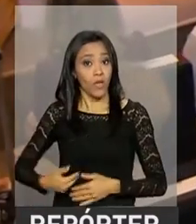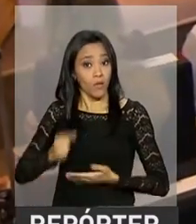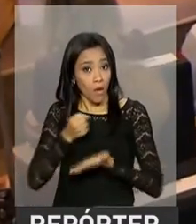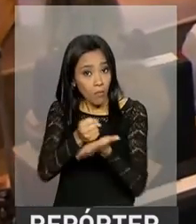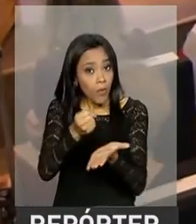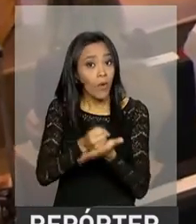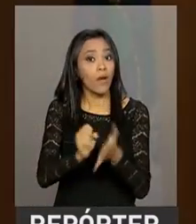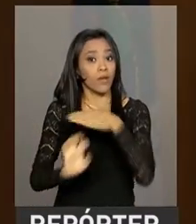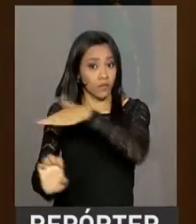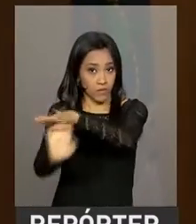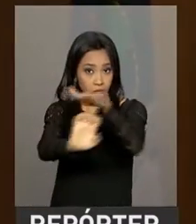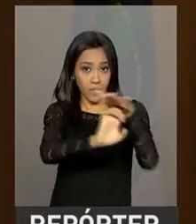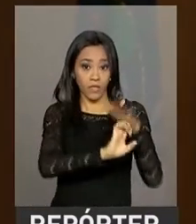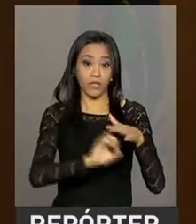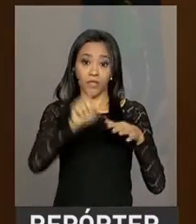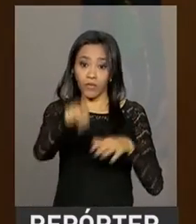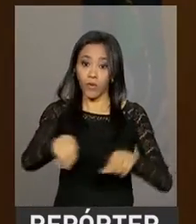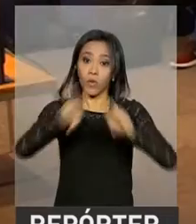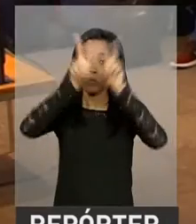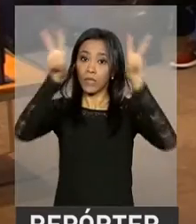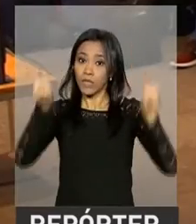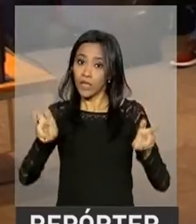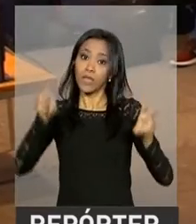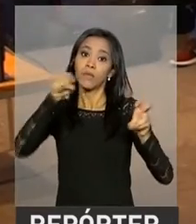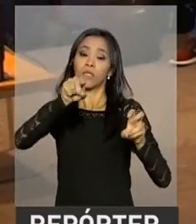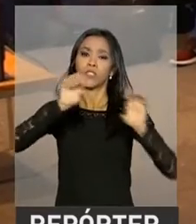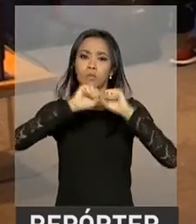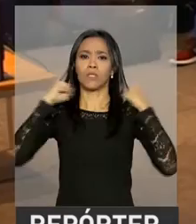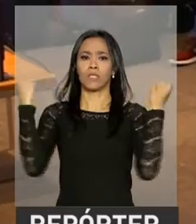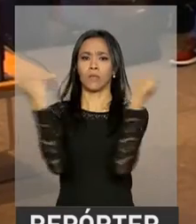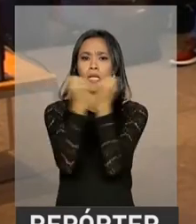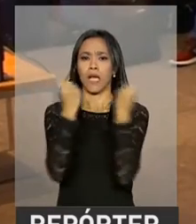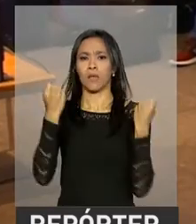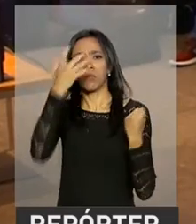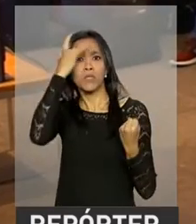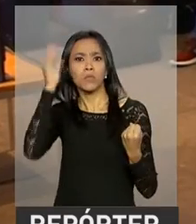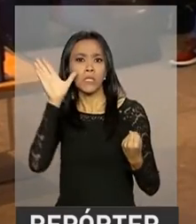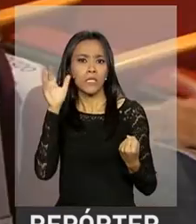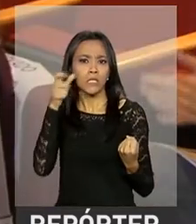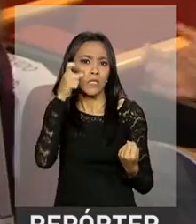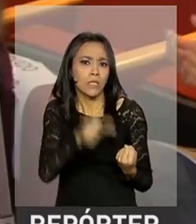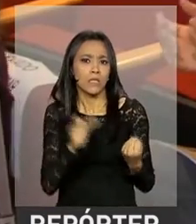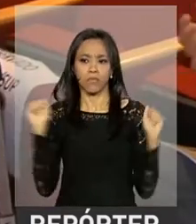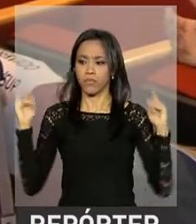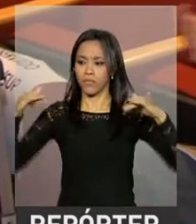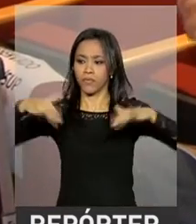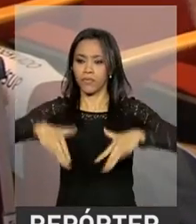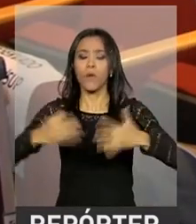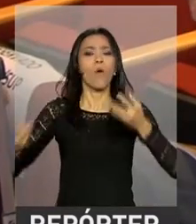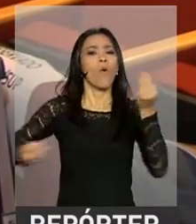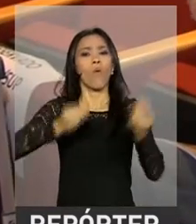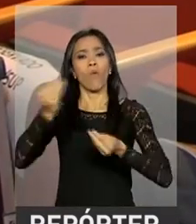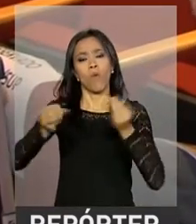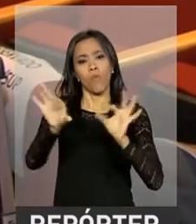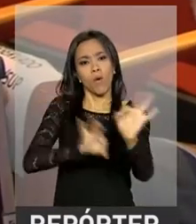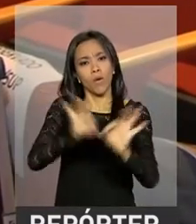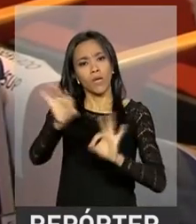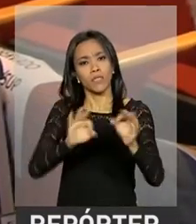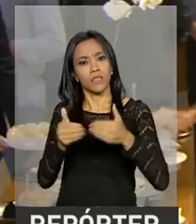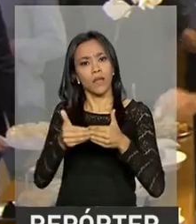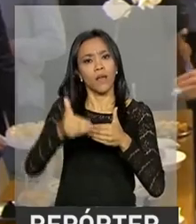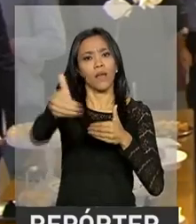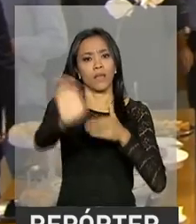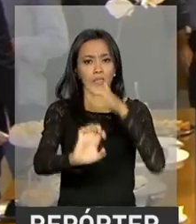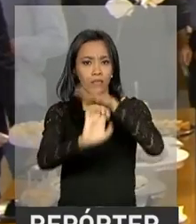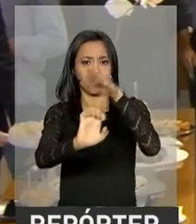assunto foi tema de um seminário que reuniu empresários e interessados na área para debater novos rumos para empresas cassado